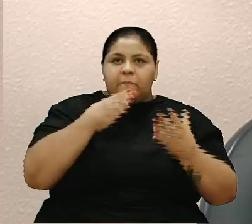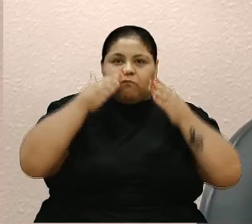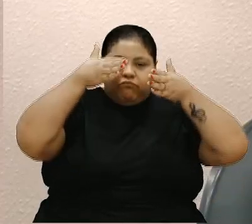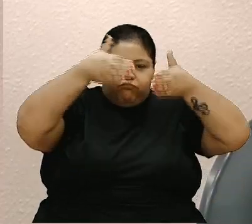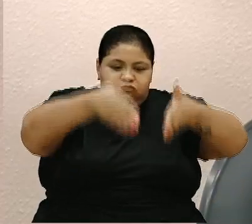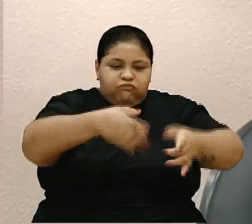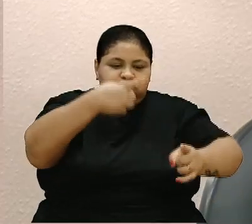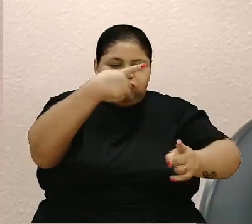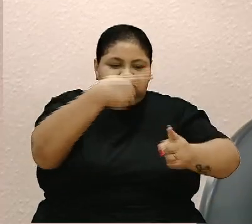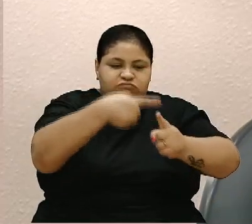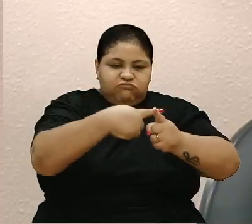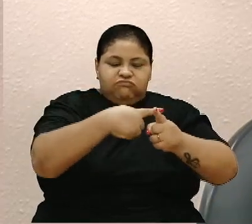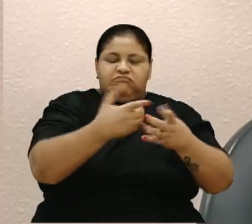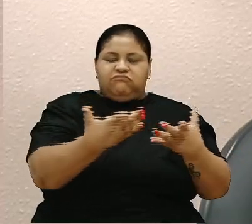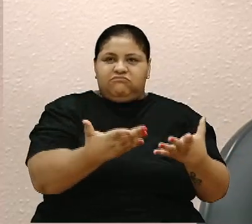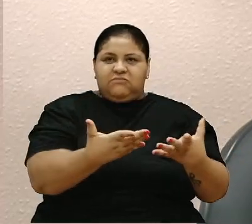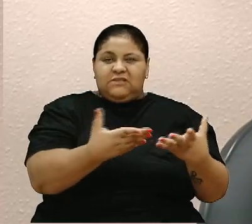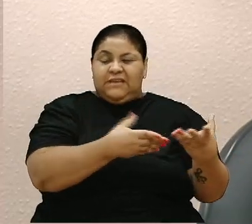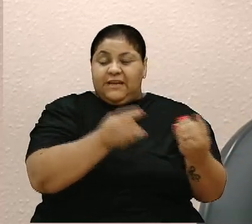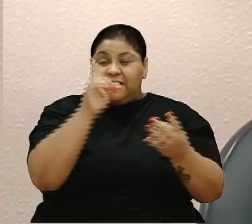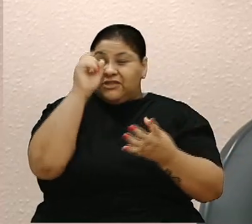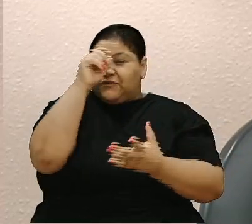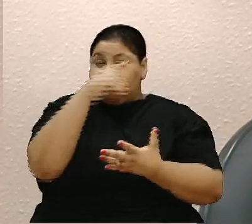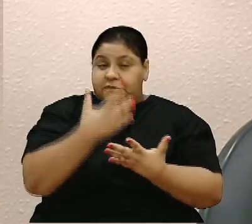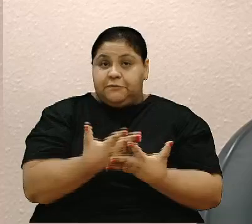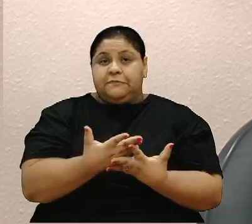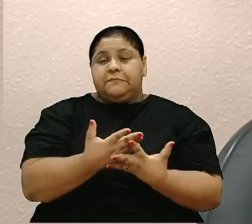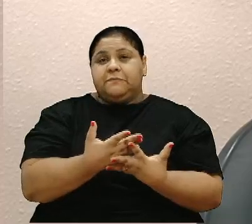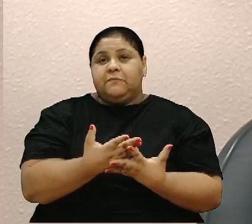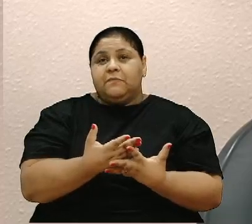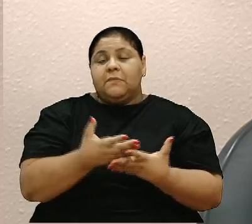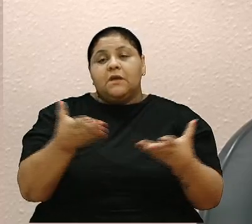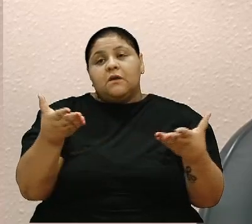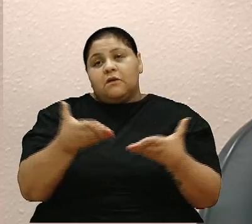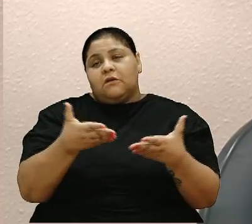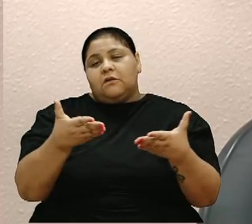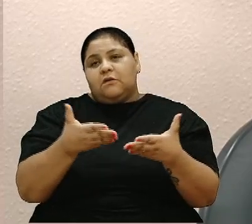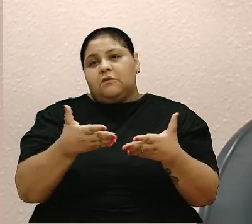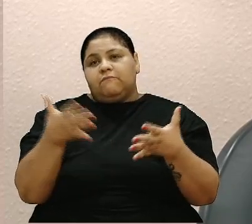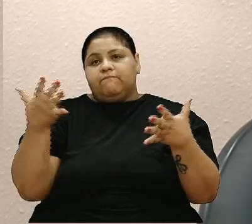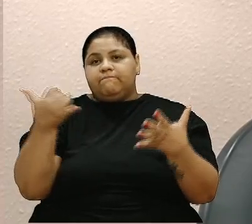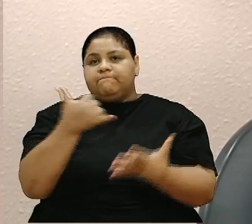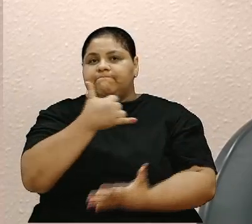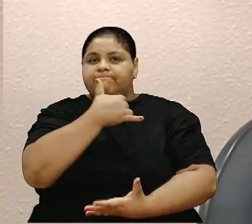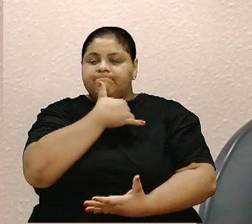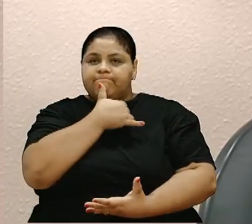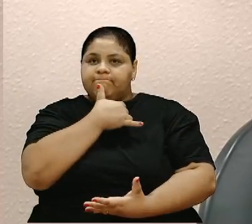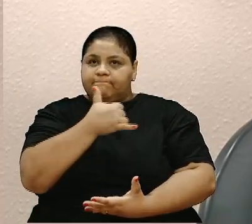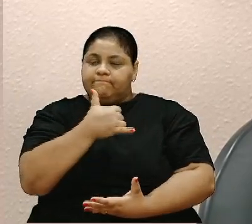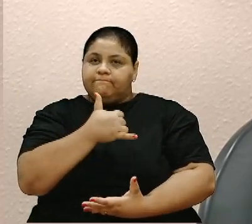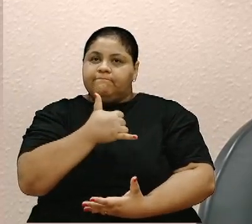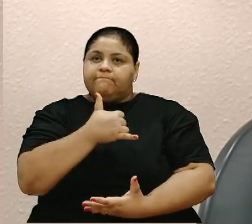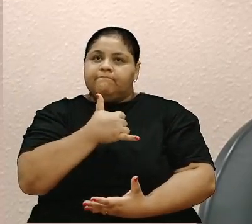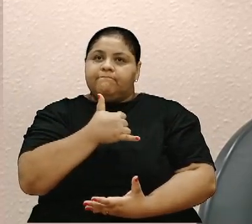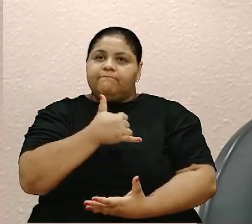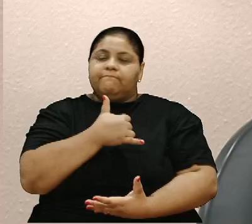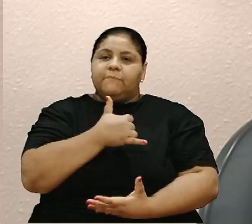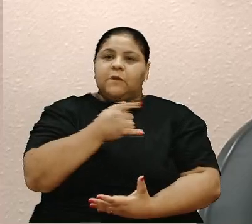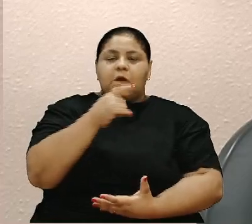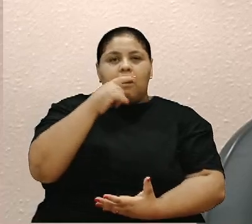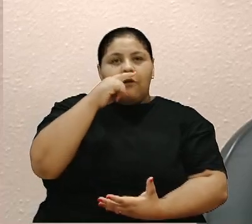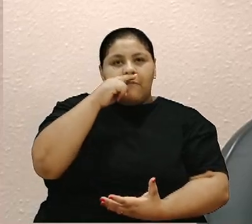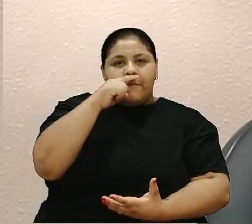filho, é uma situação muito difícil. Então eu quero deixar aqui o meu voto de pesar à Branca, ao pai,